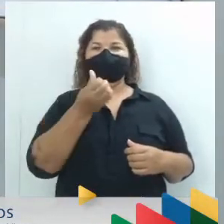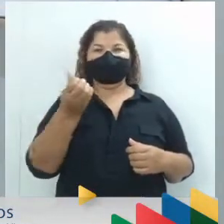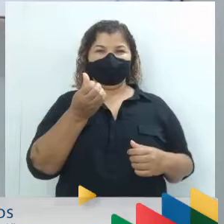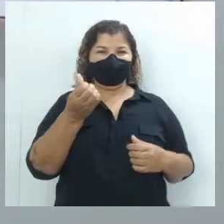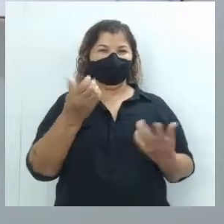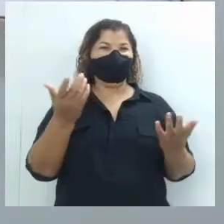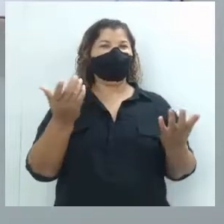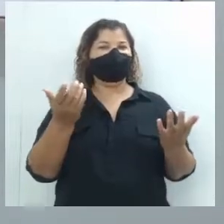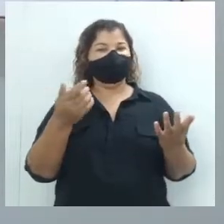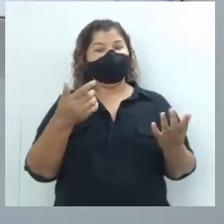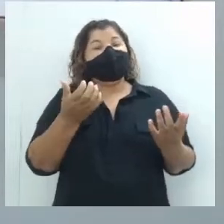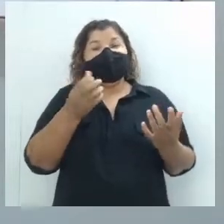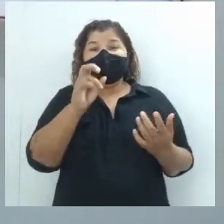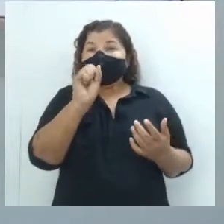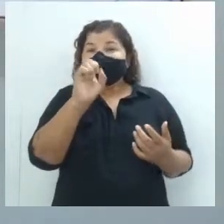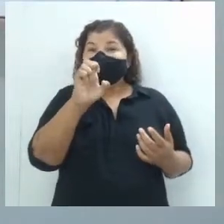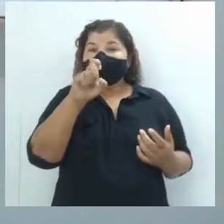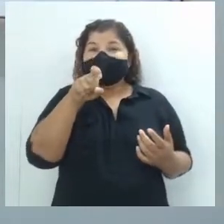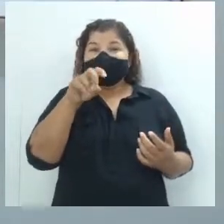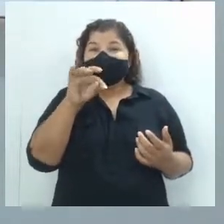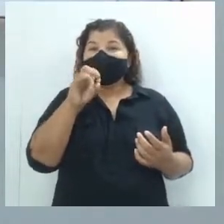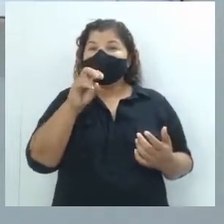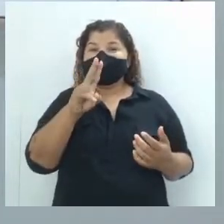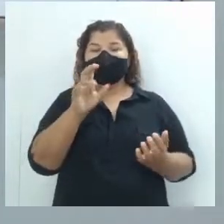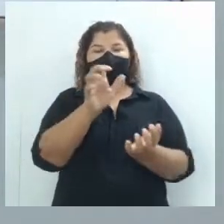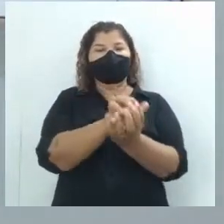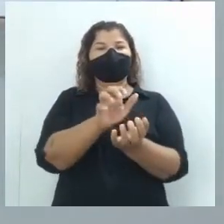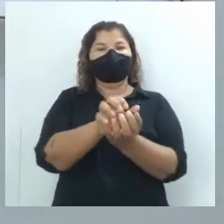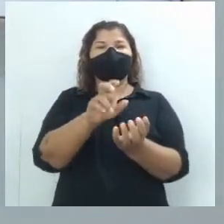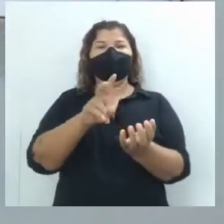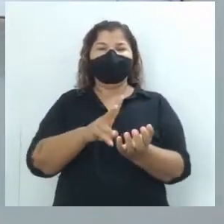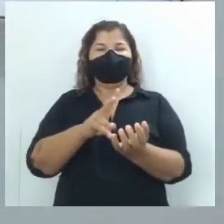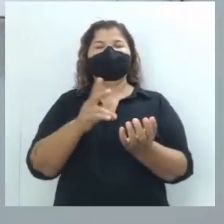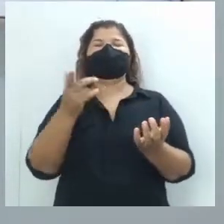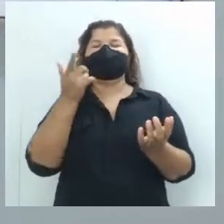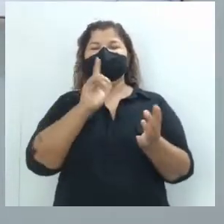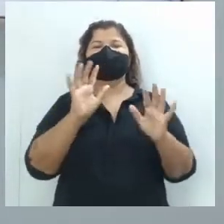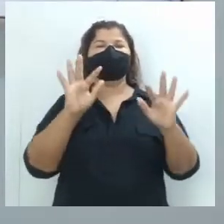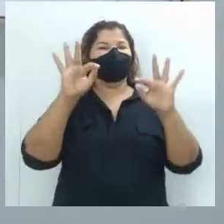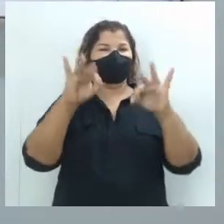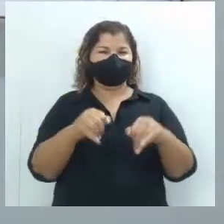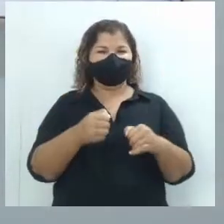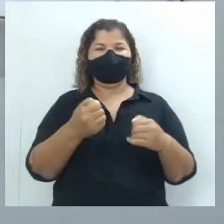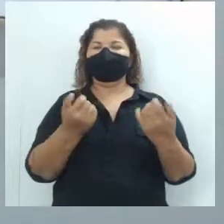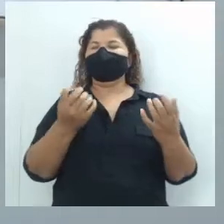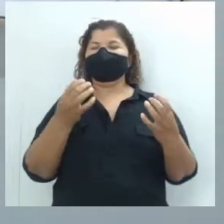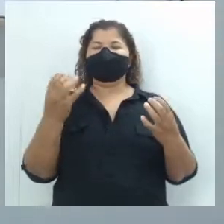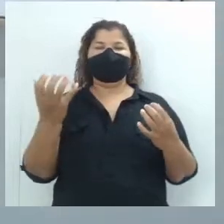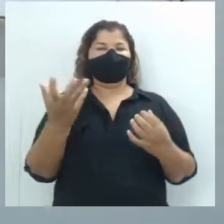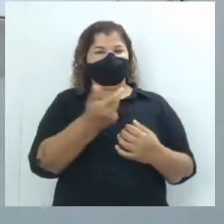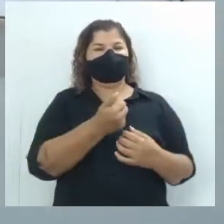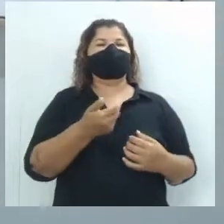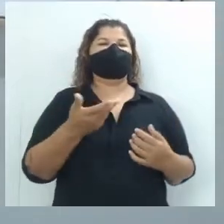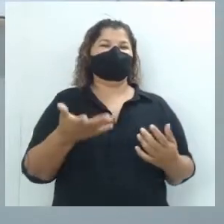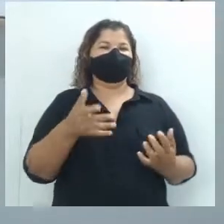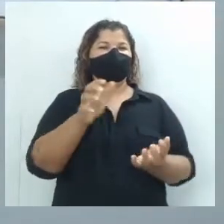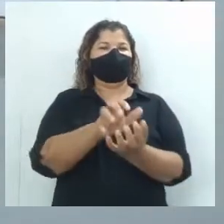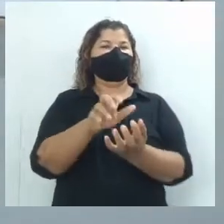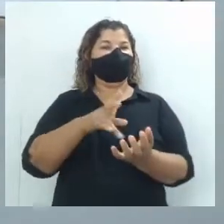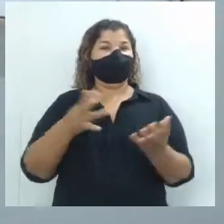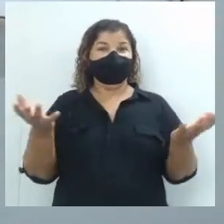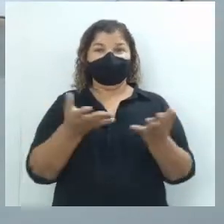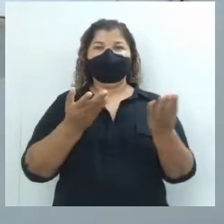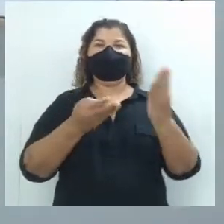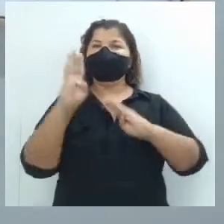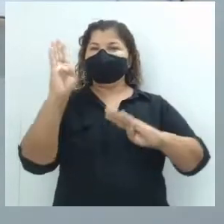do EducaPE, pra gente fechar mais uma semana com chave de ouro aqui no EducaPE. Vocês sabem que agora é hora de biologia, beleza?